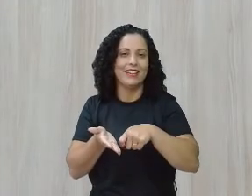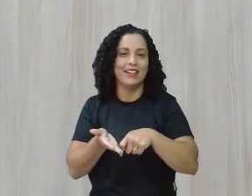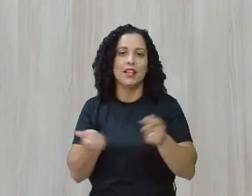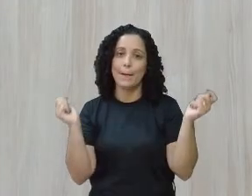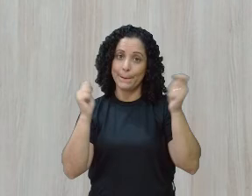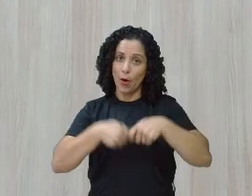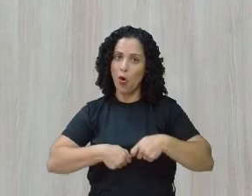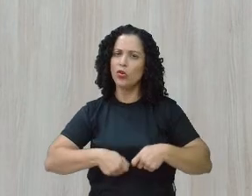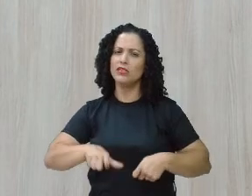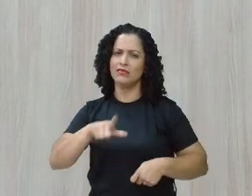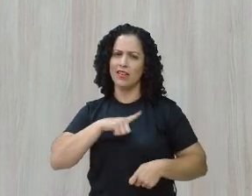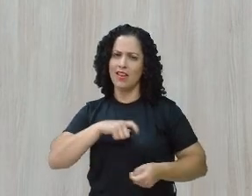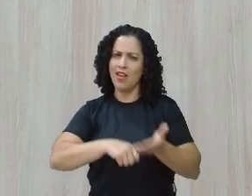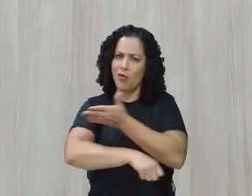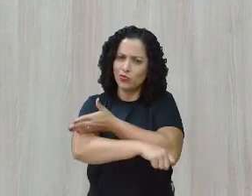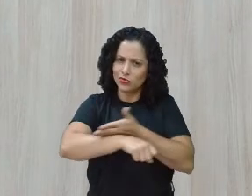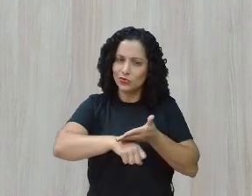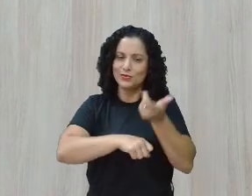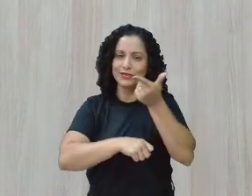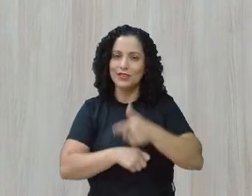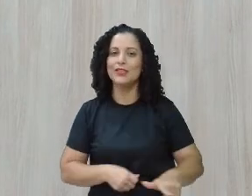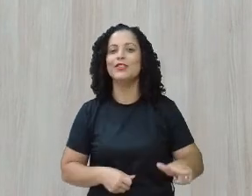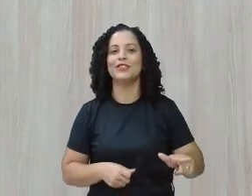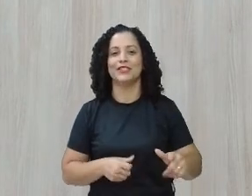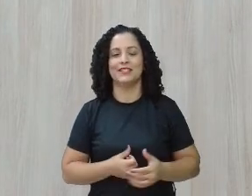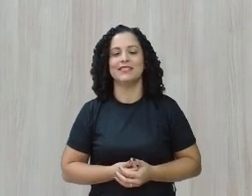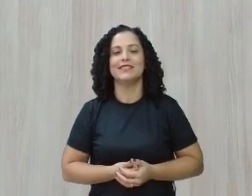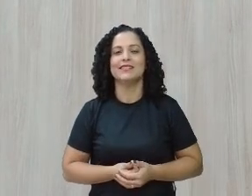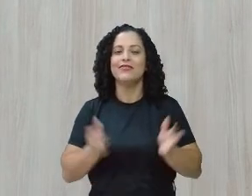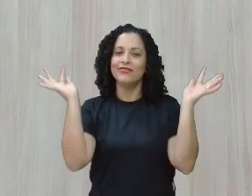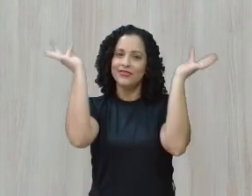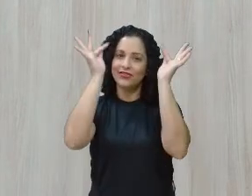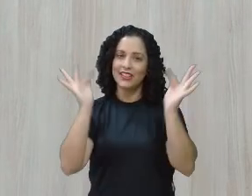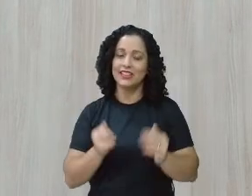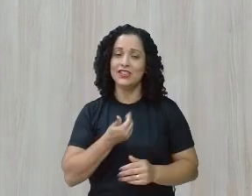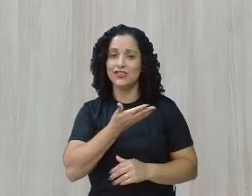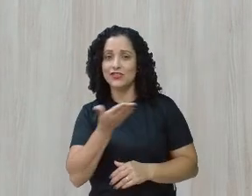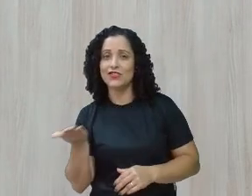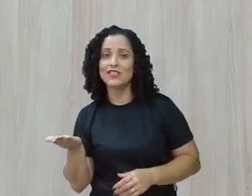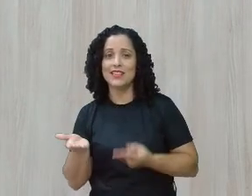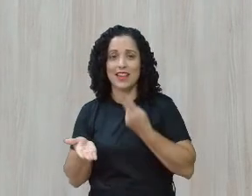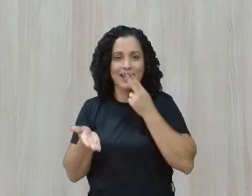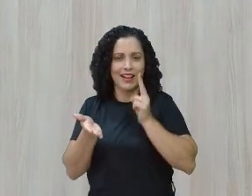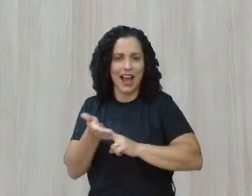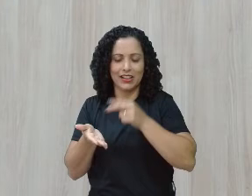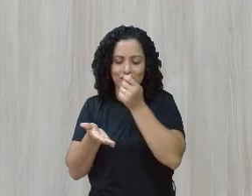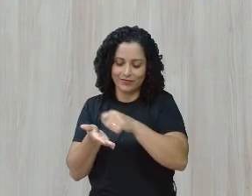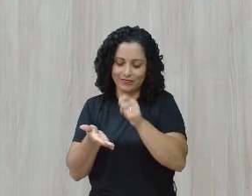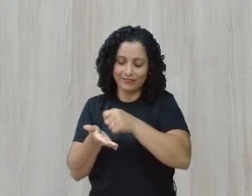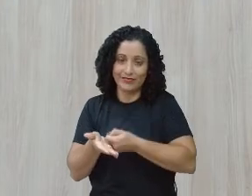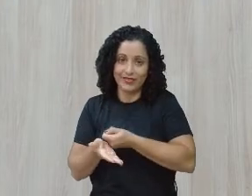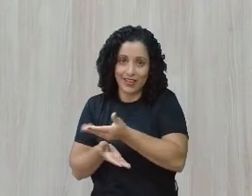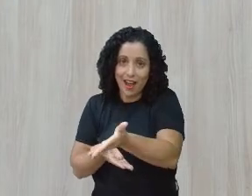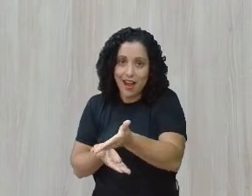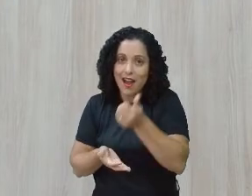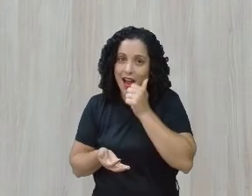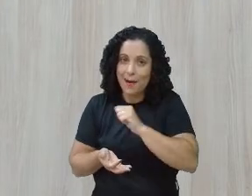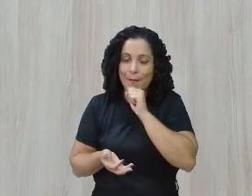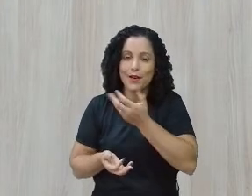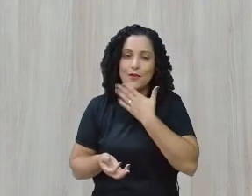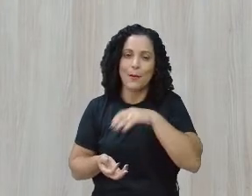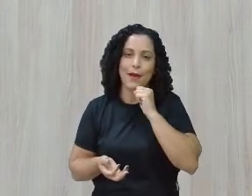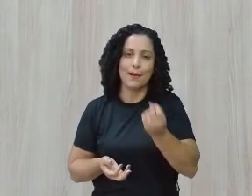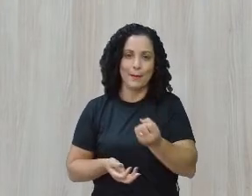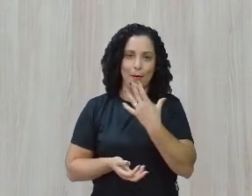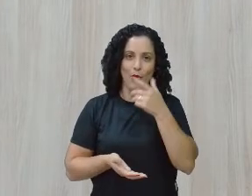que pode ser recuperada a qualquer momento, tá certo? Então, que feliz que você produz cartas para os seus pais, continue escrevendo. É